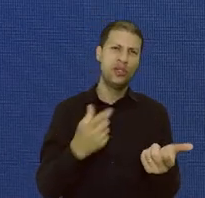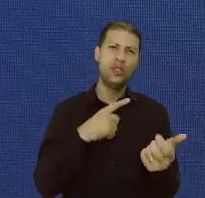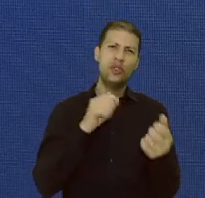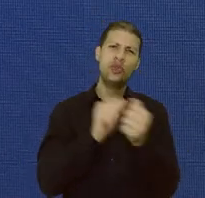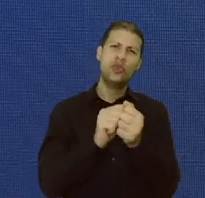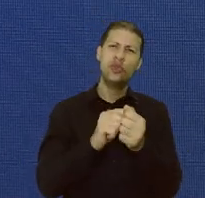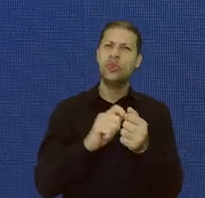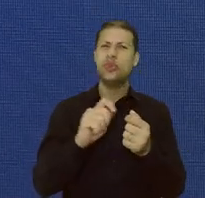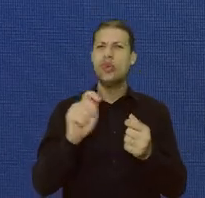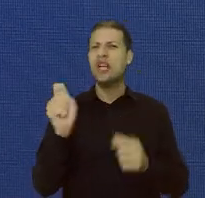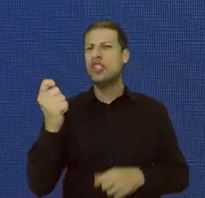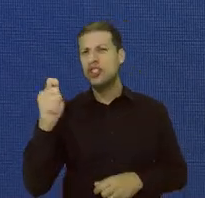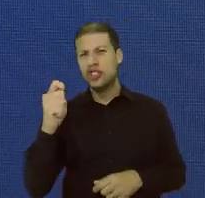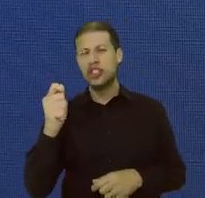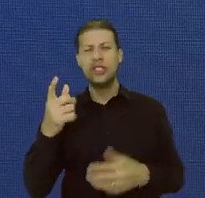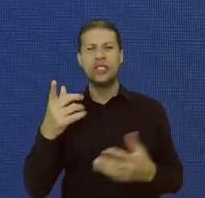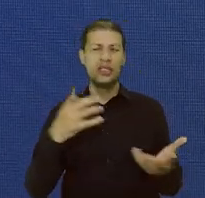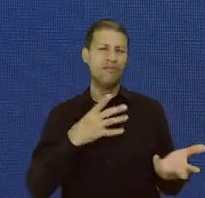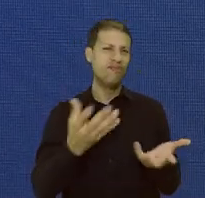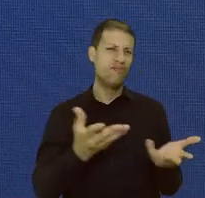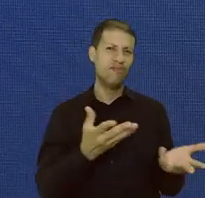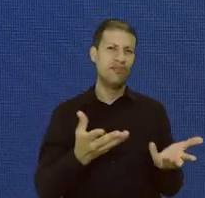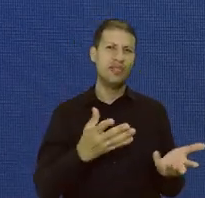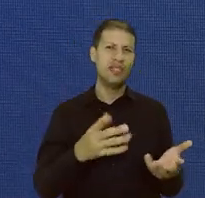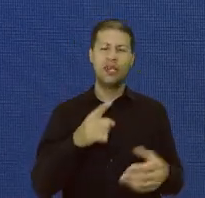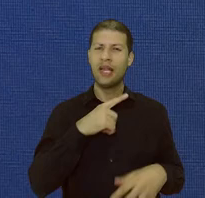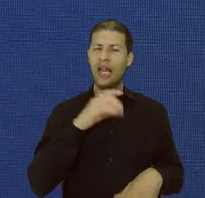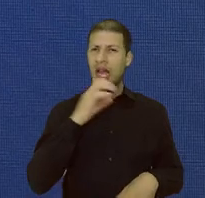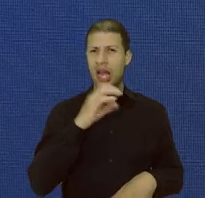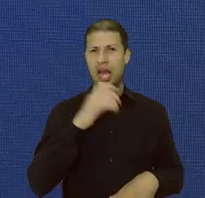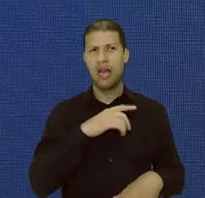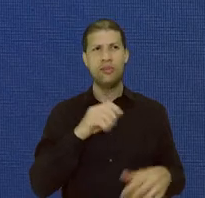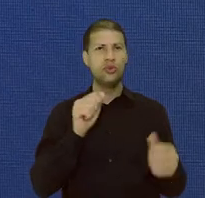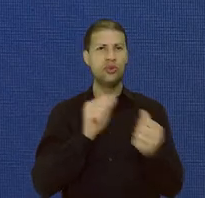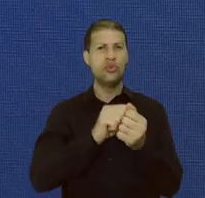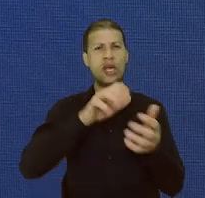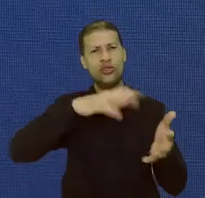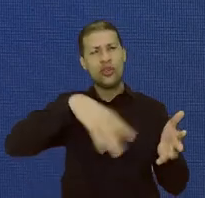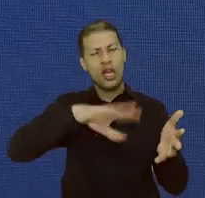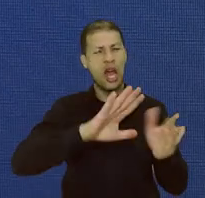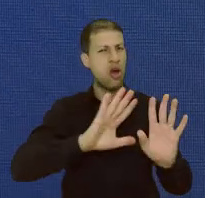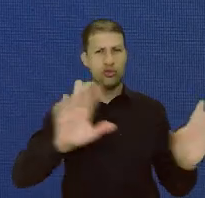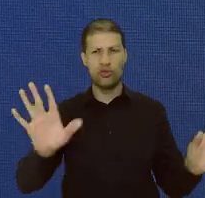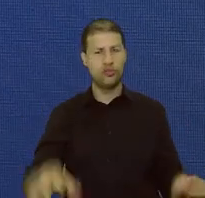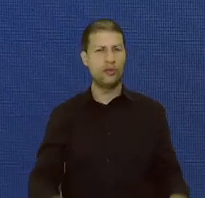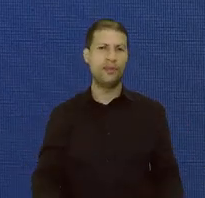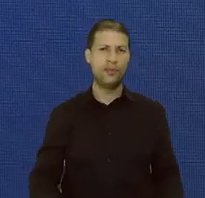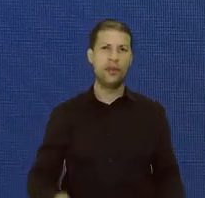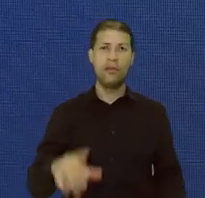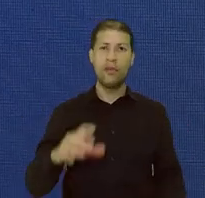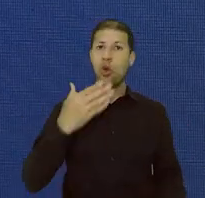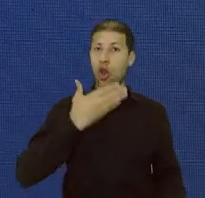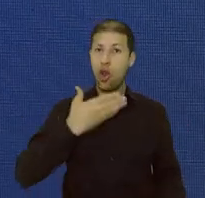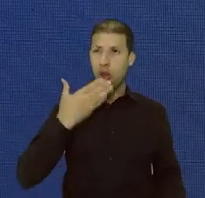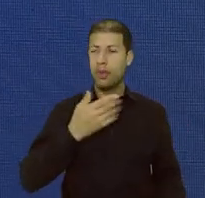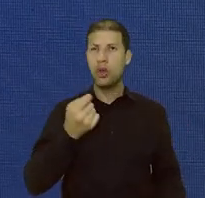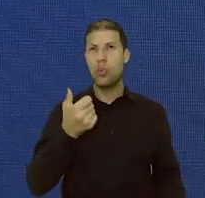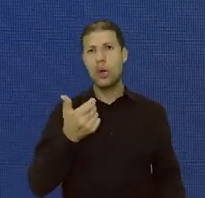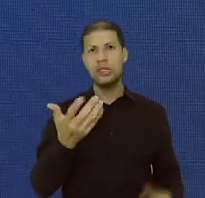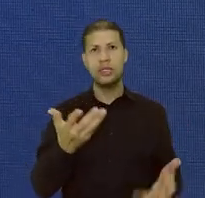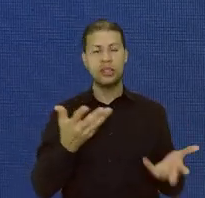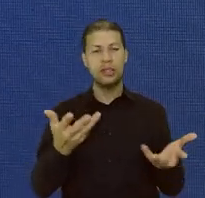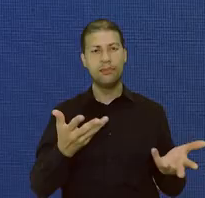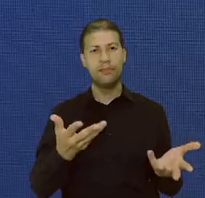Argentina então o chileno ele vai rapidamente ele vai ver uma coisa regional também enquanto que o colombiano é quase uma coisa de do